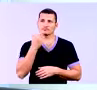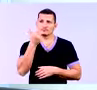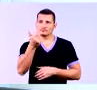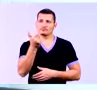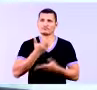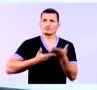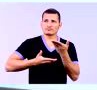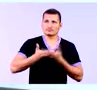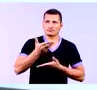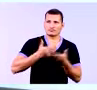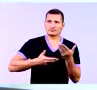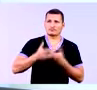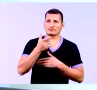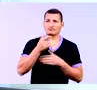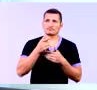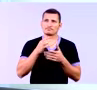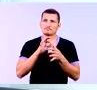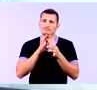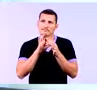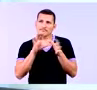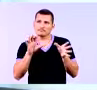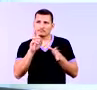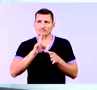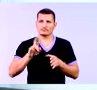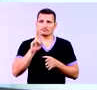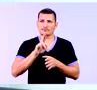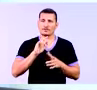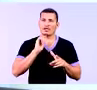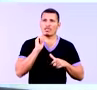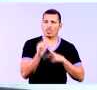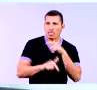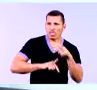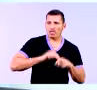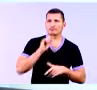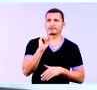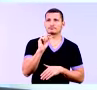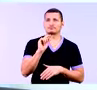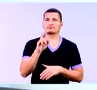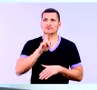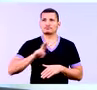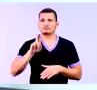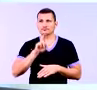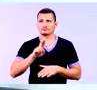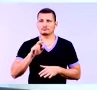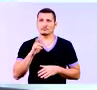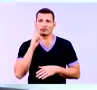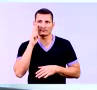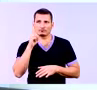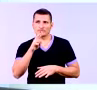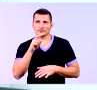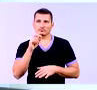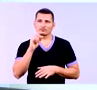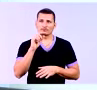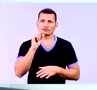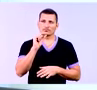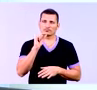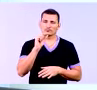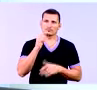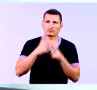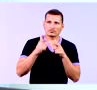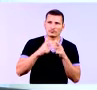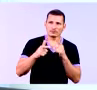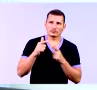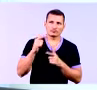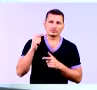ou seja, ela permite que o usuário tenha menos trabalho de utilizá-la. Nós observamos um pequeno delay no áudio,